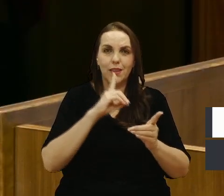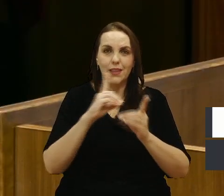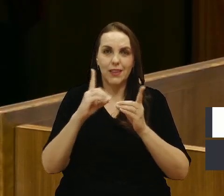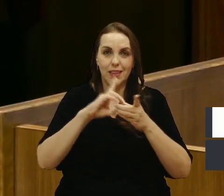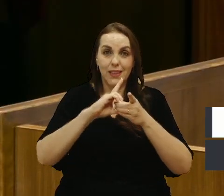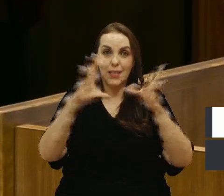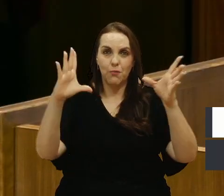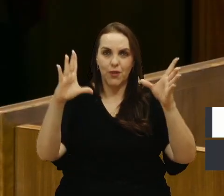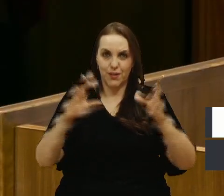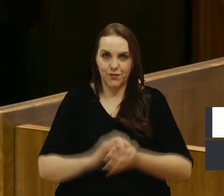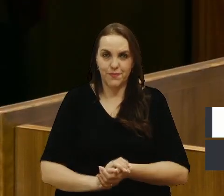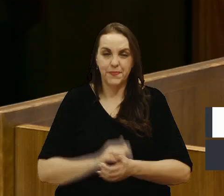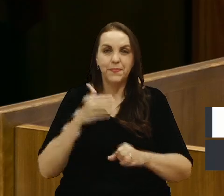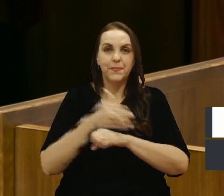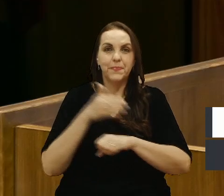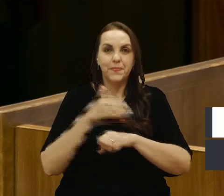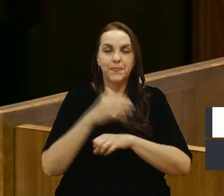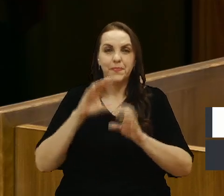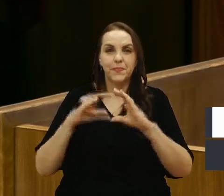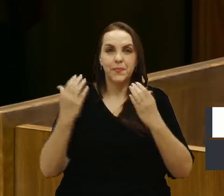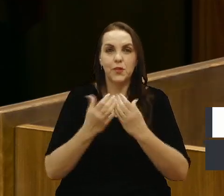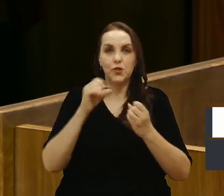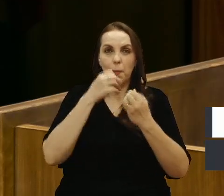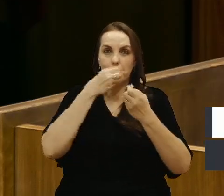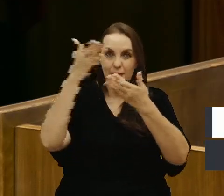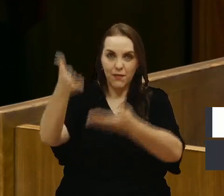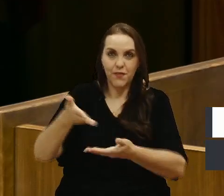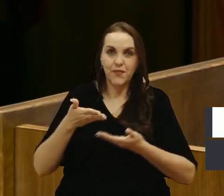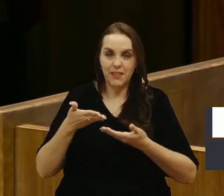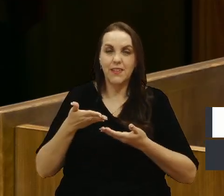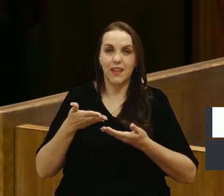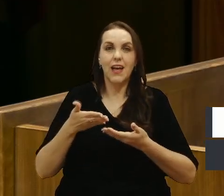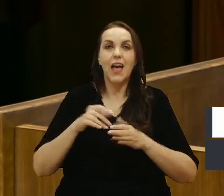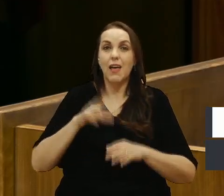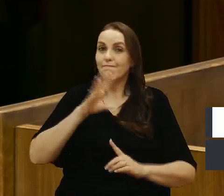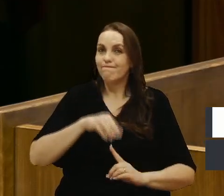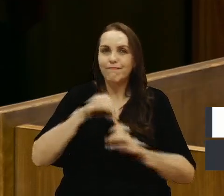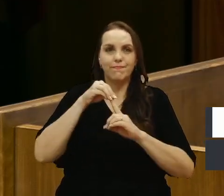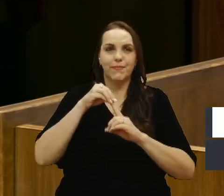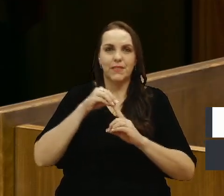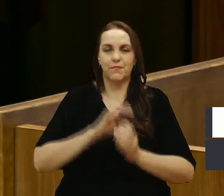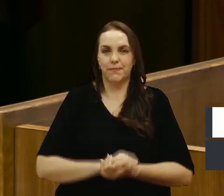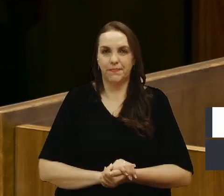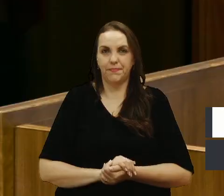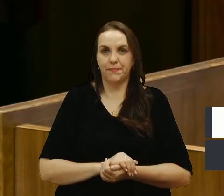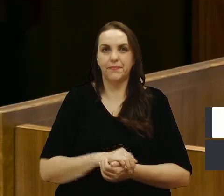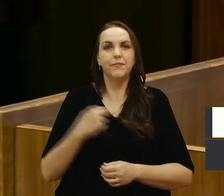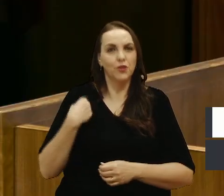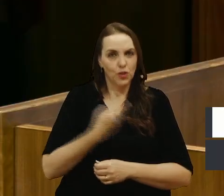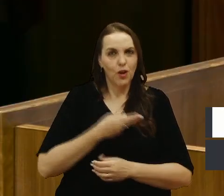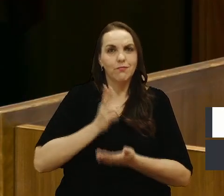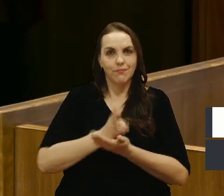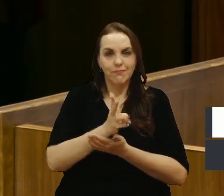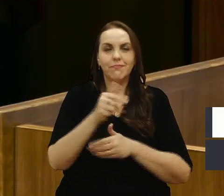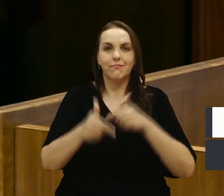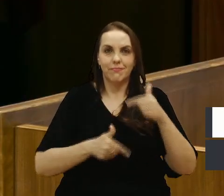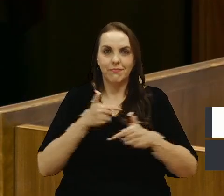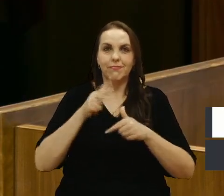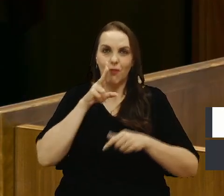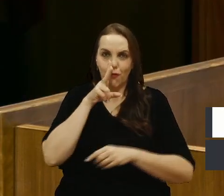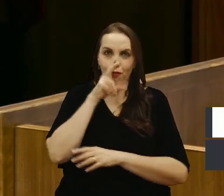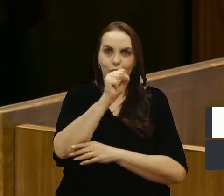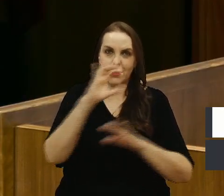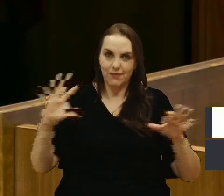participação da comunidade não é apenas bem-vinda, é essencial. Seguiremos trabalhando para fortalecer esta